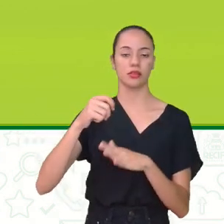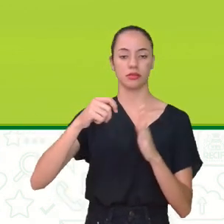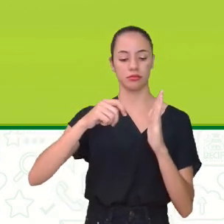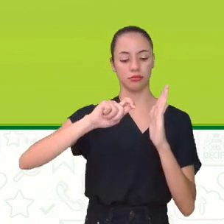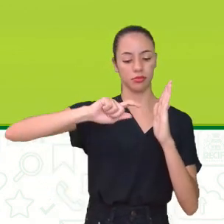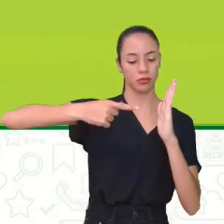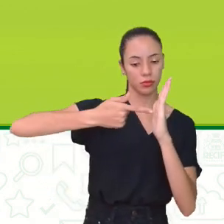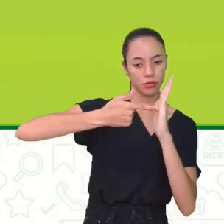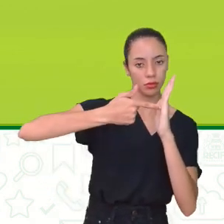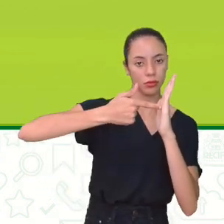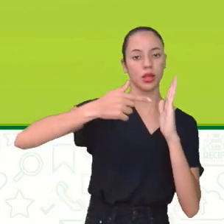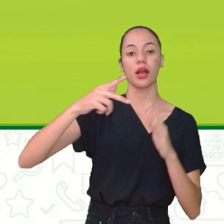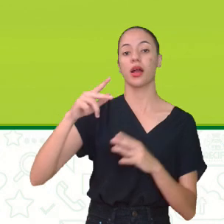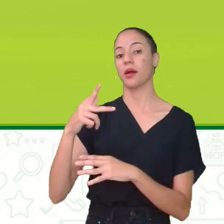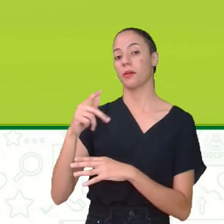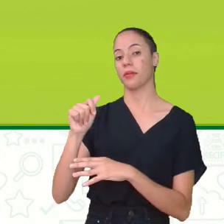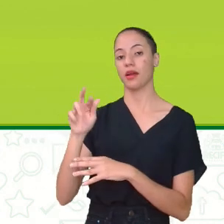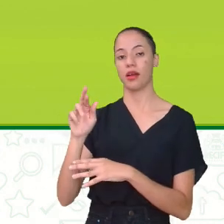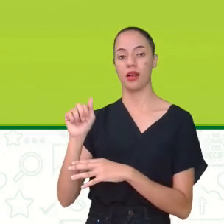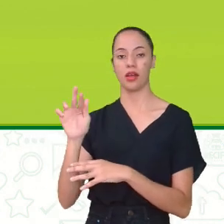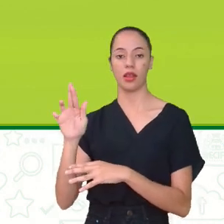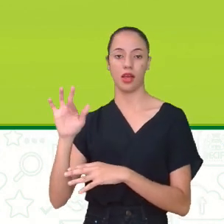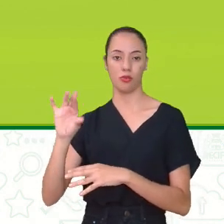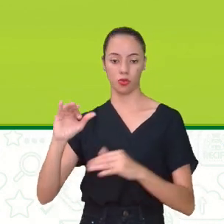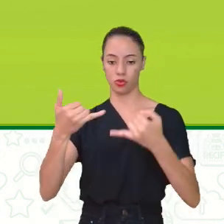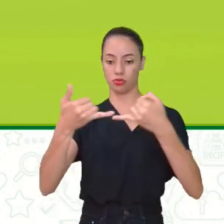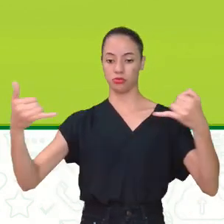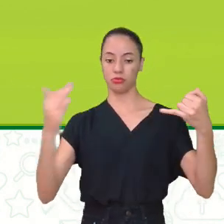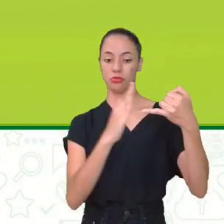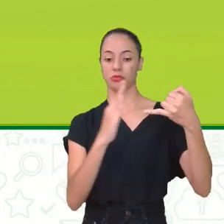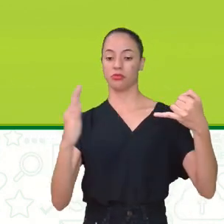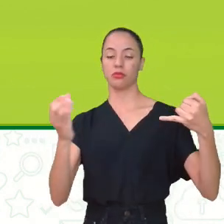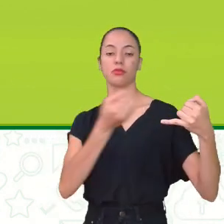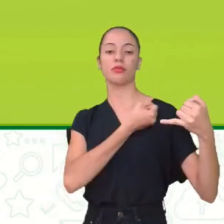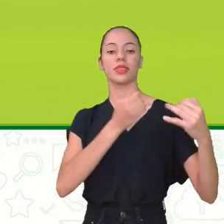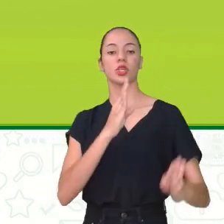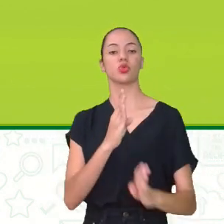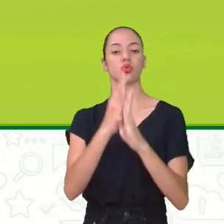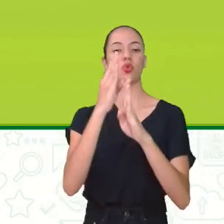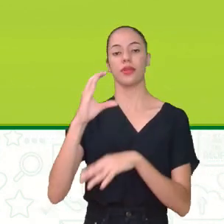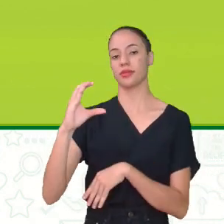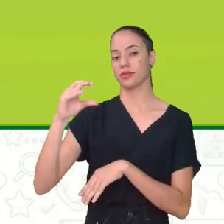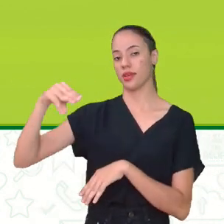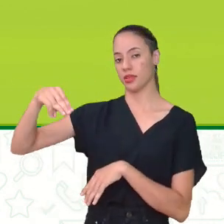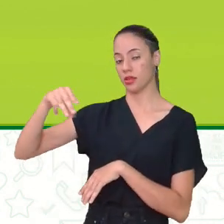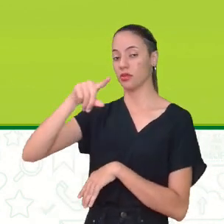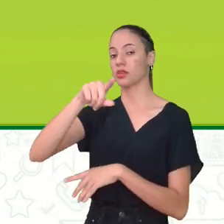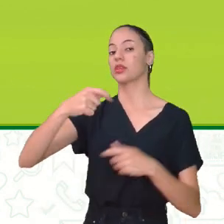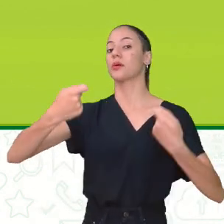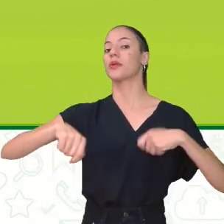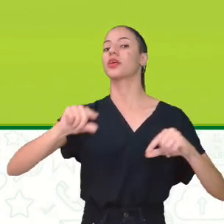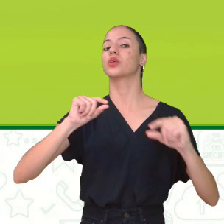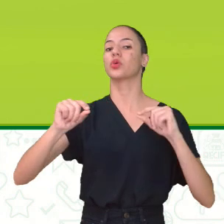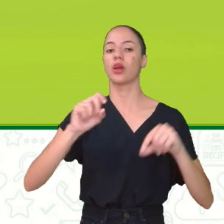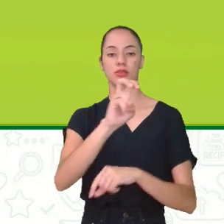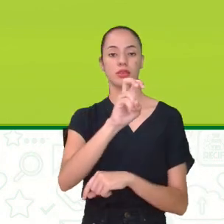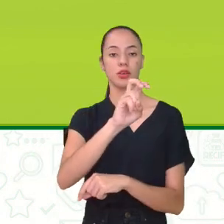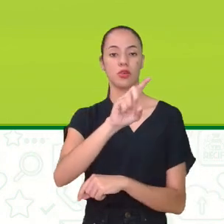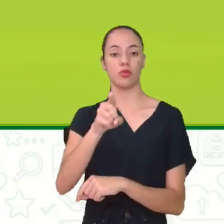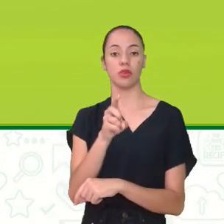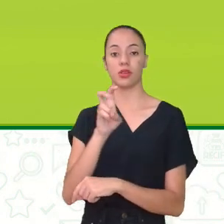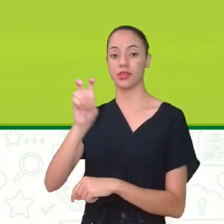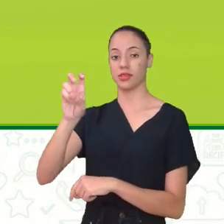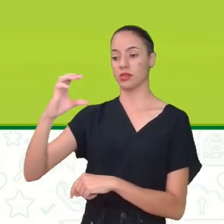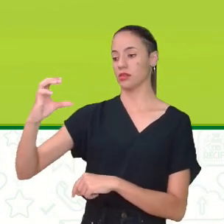numérica, você vai ver quantos centímetros ele tem. E o que você está precisando é de